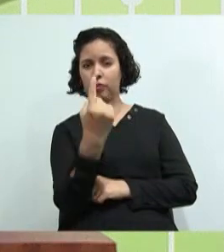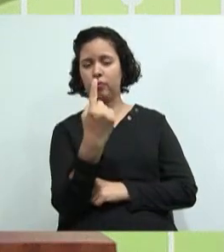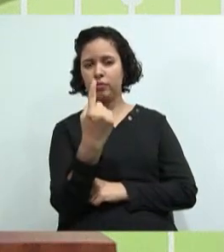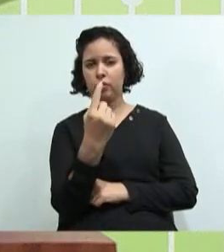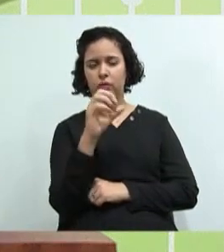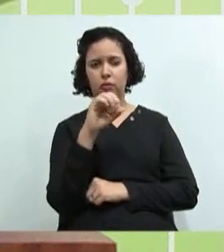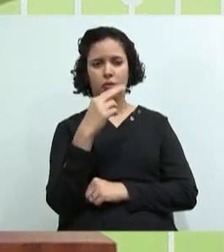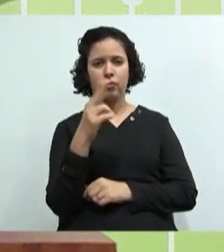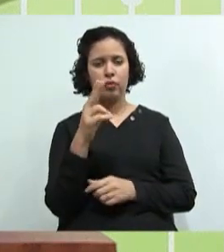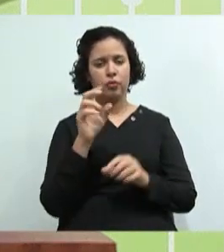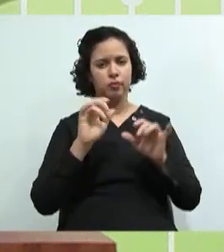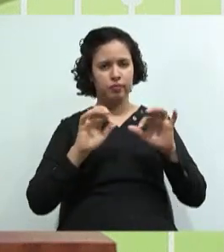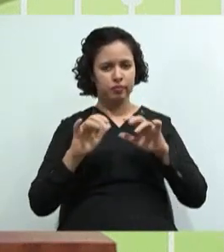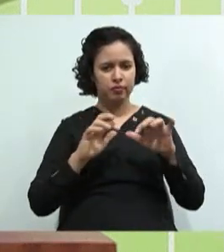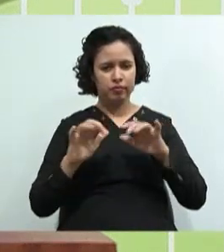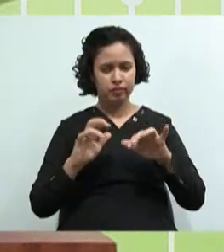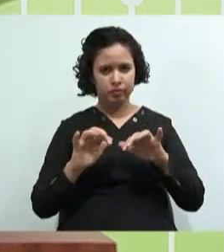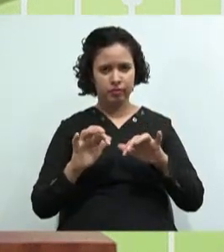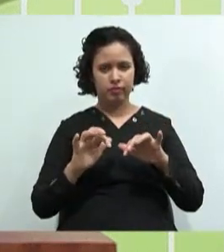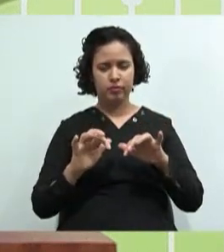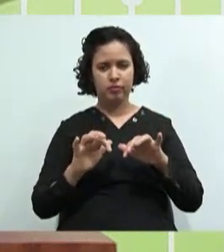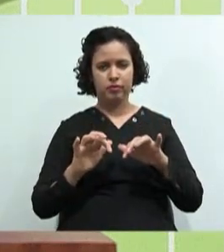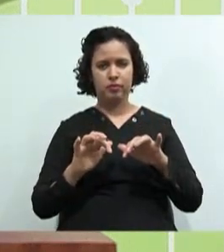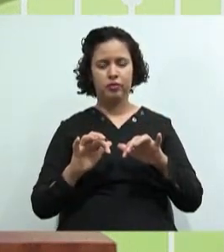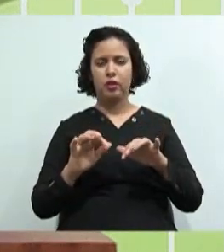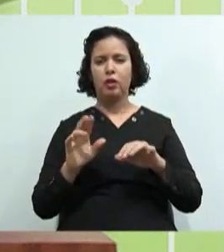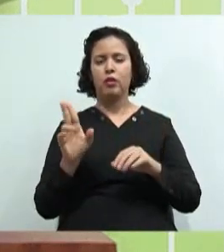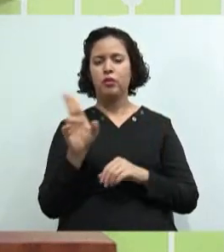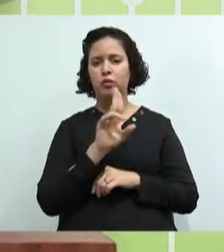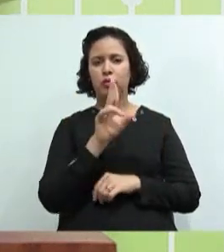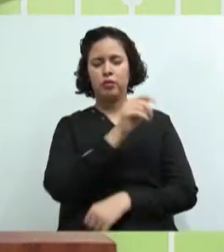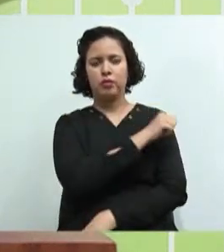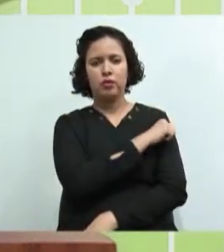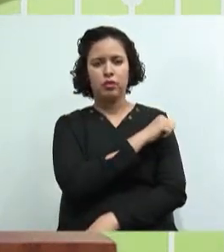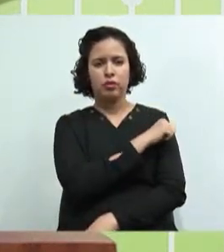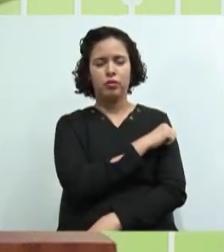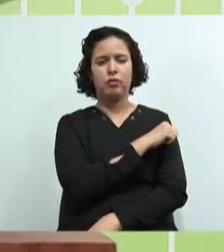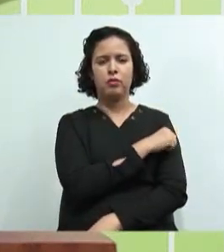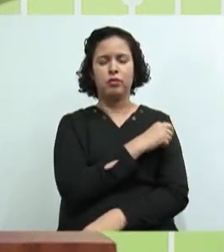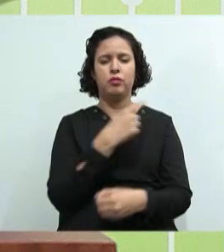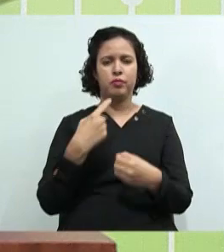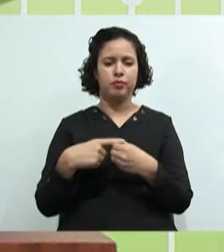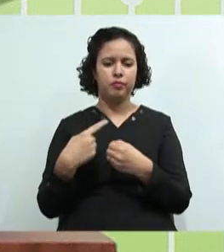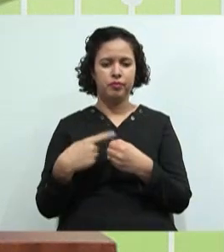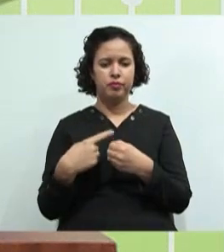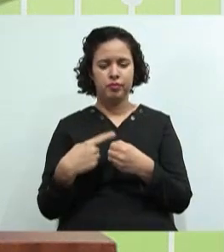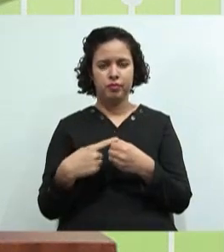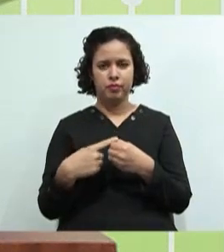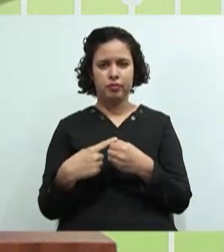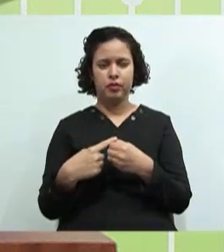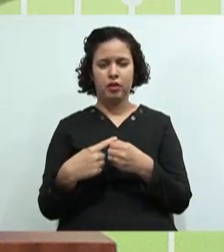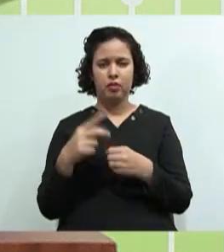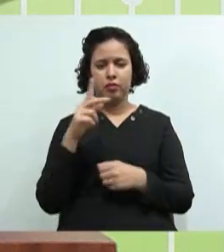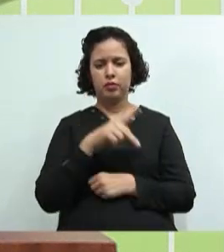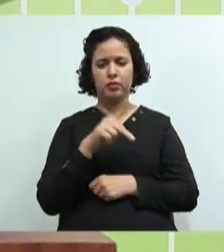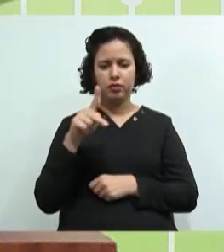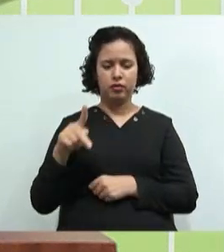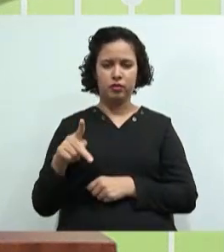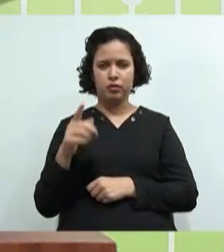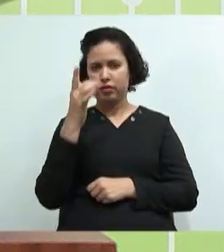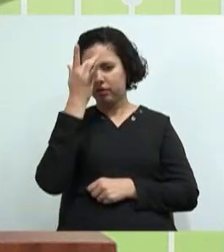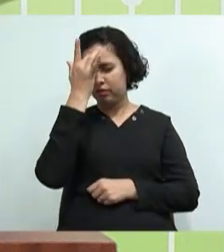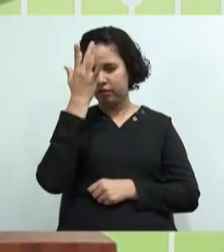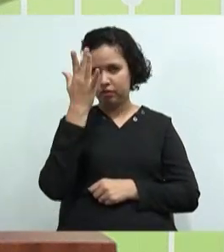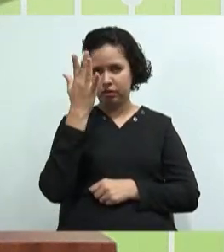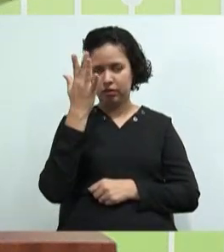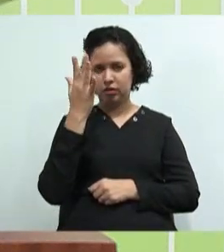então escreve mesmo, o professor escreve a resposta, nome do aluno, tá? O município, a escola que eles estão participando, o professor, fica mais fácil